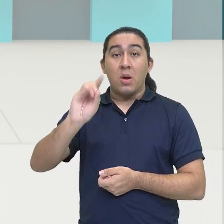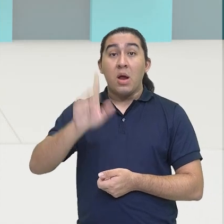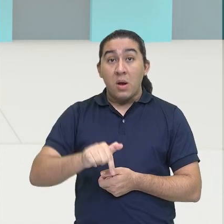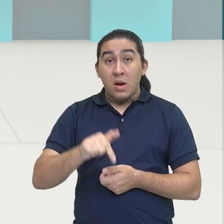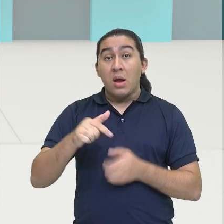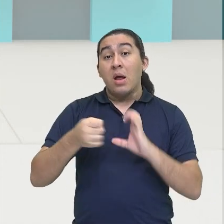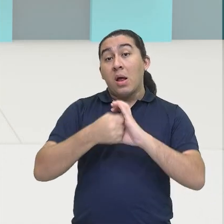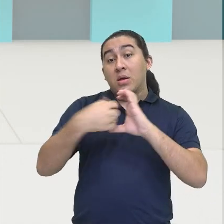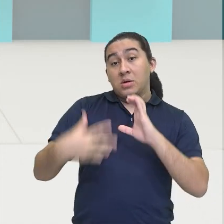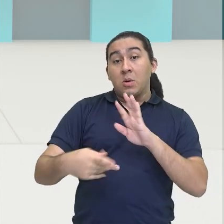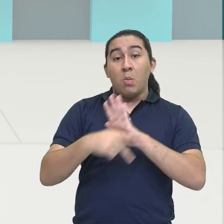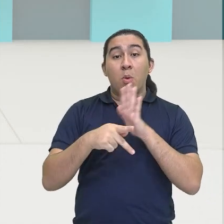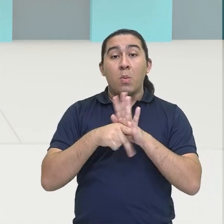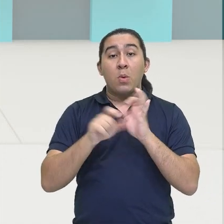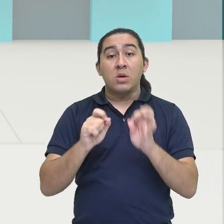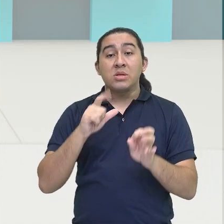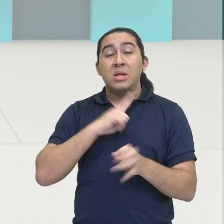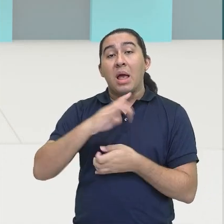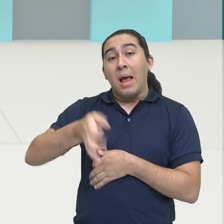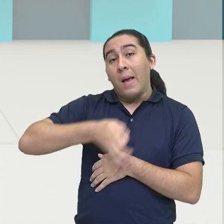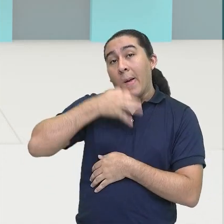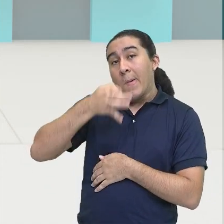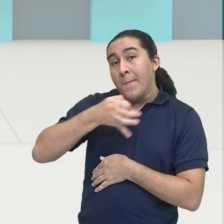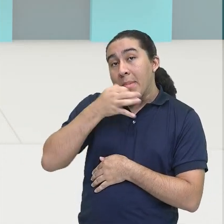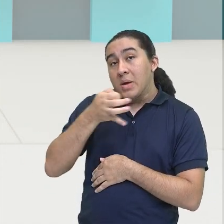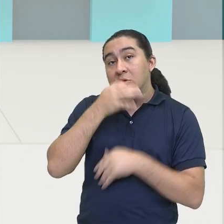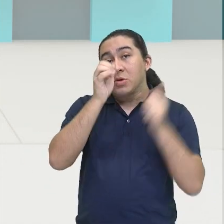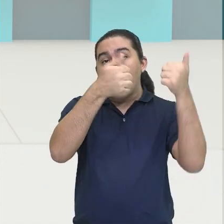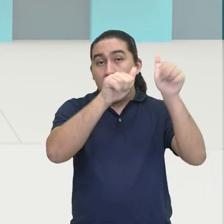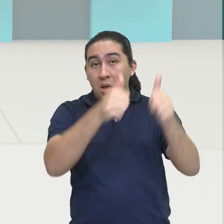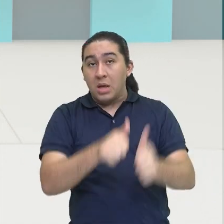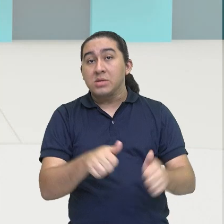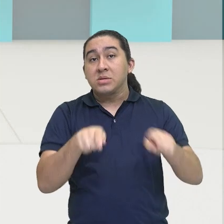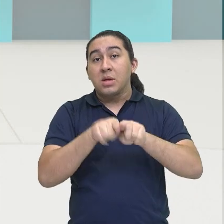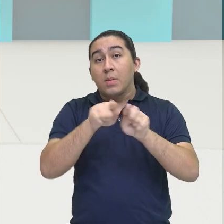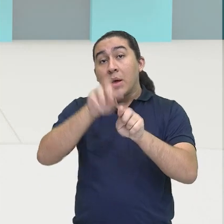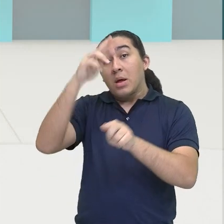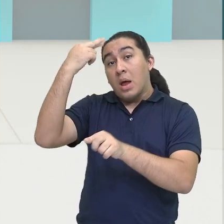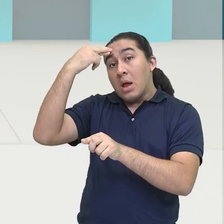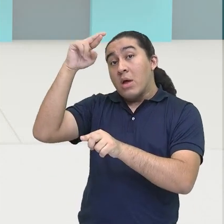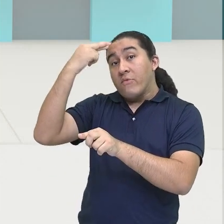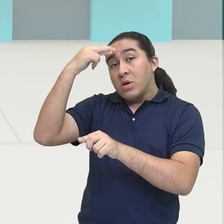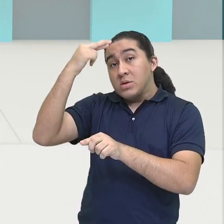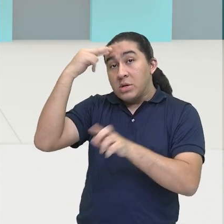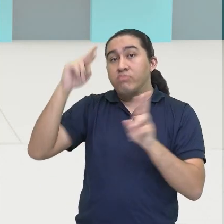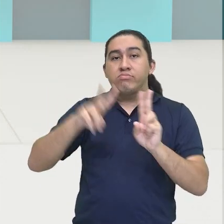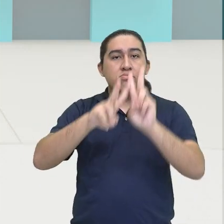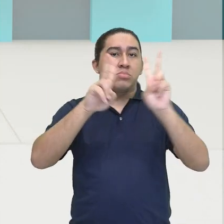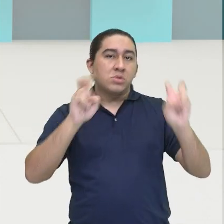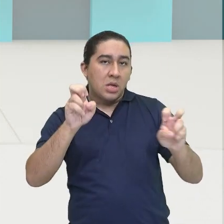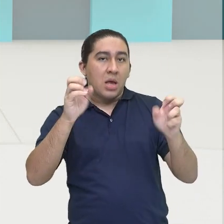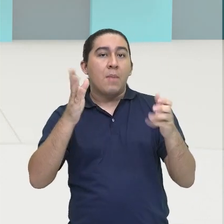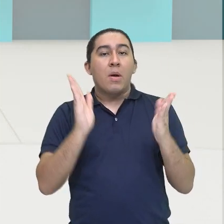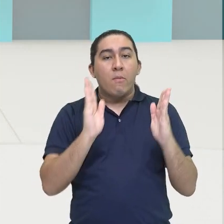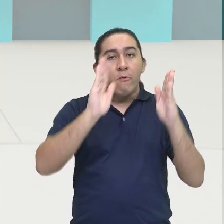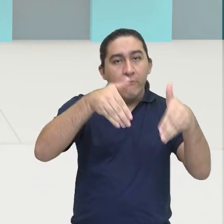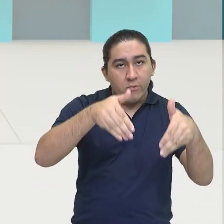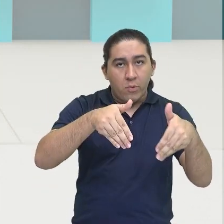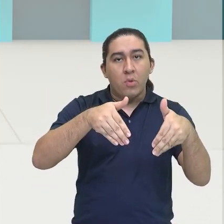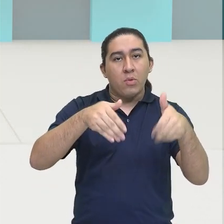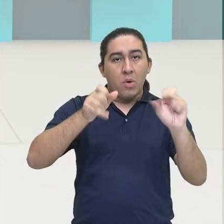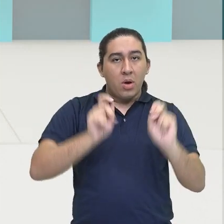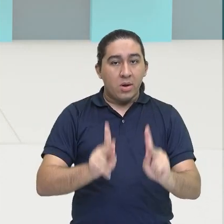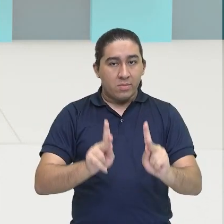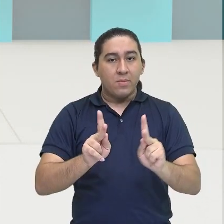de argumentos, análises e reflexões a respeito de um tema específico,